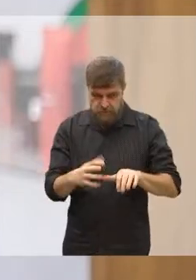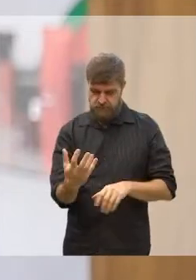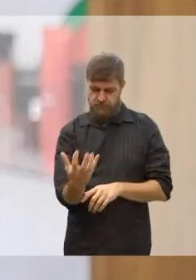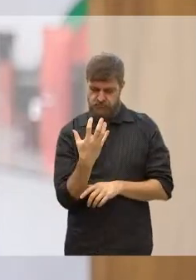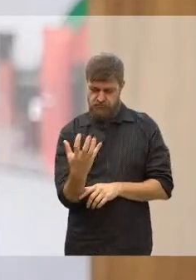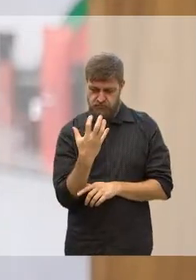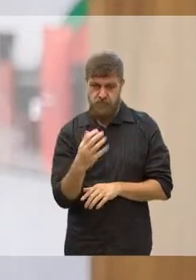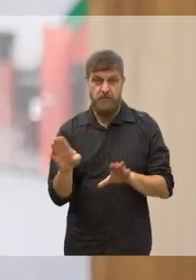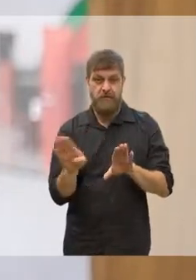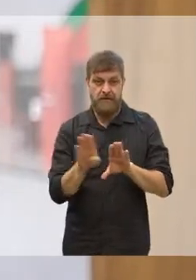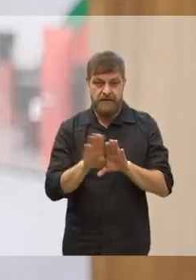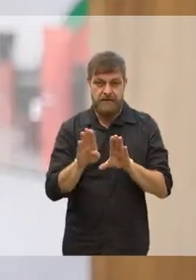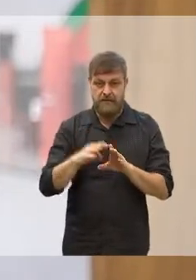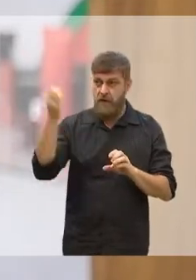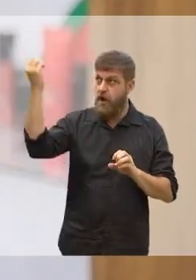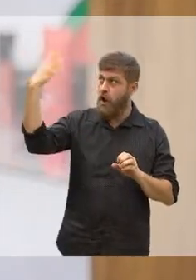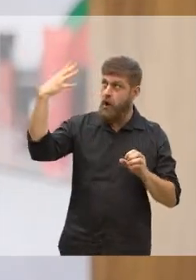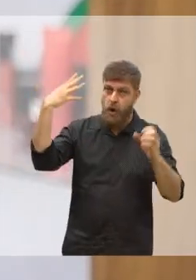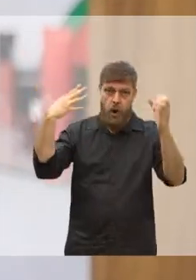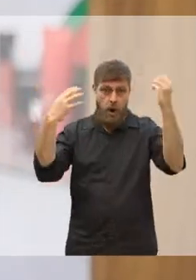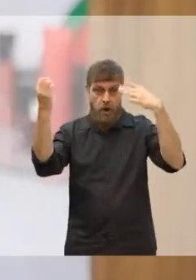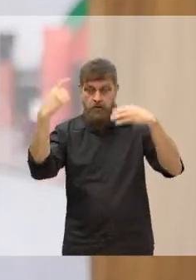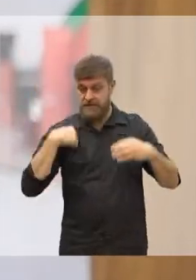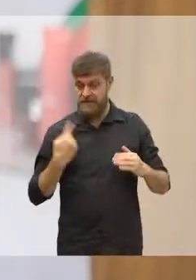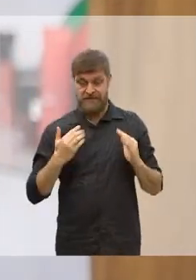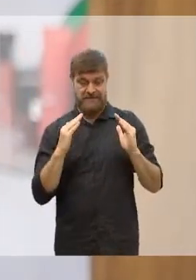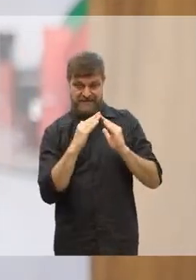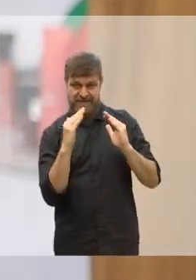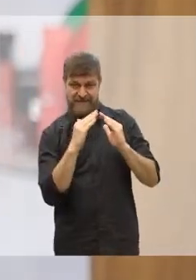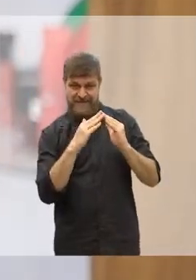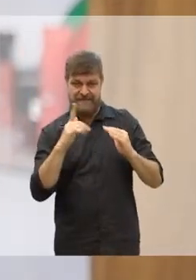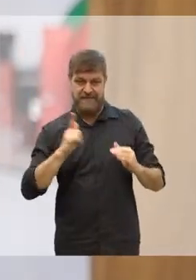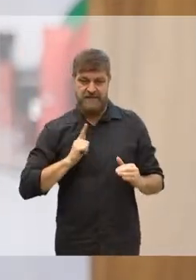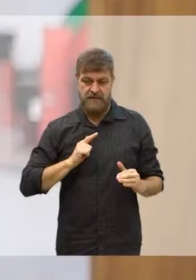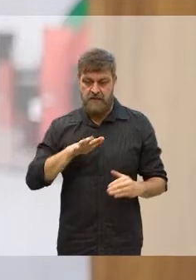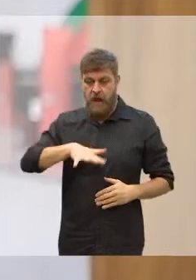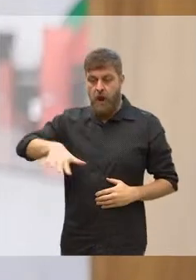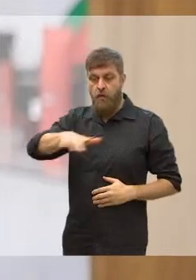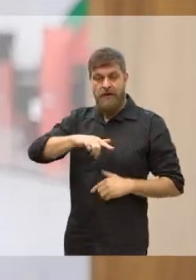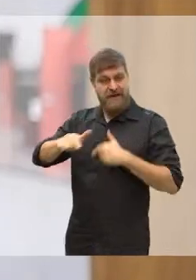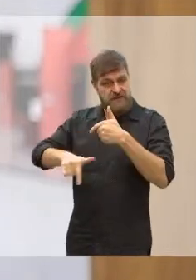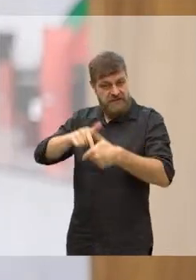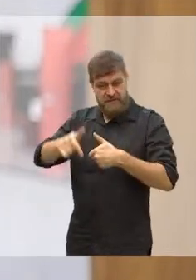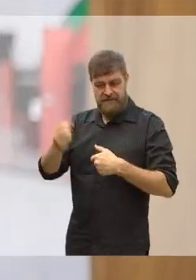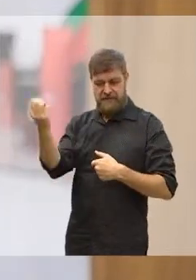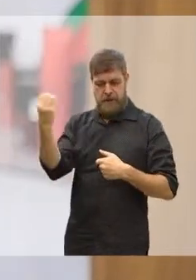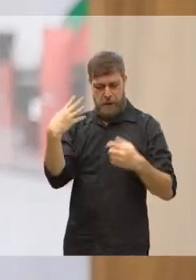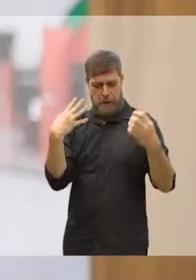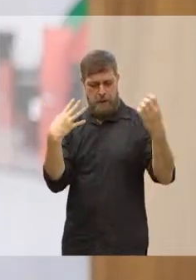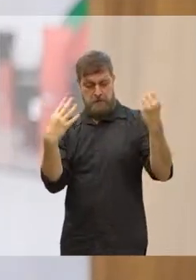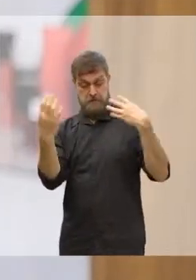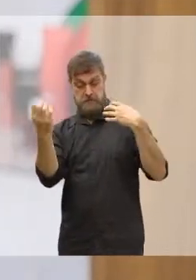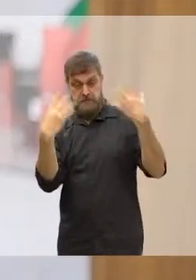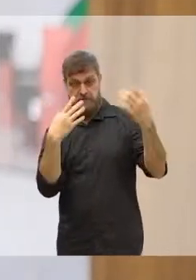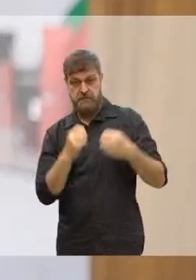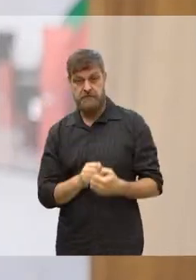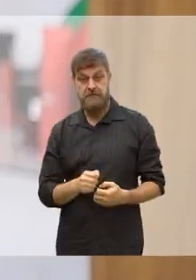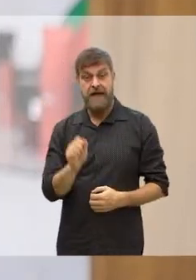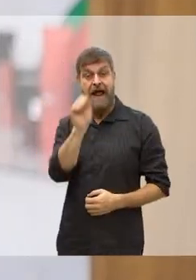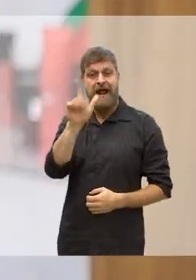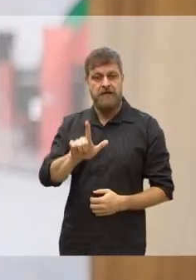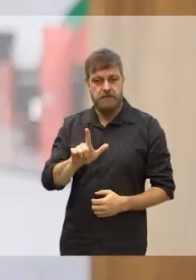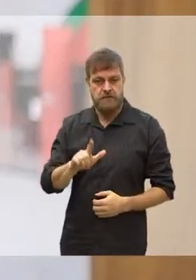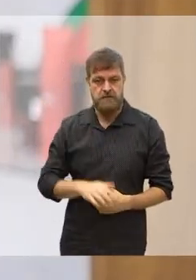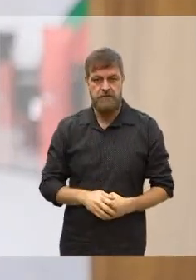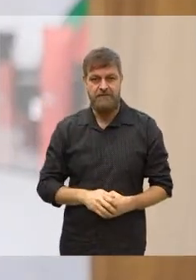e até mesmo luzes que a gente coloca na nossa casa ou no nosso trabalho, que emitem essa luz azul, que são